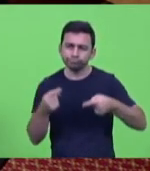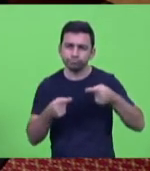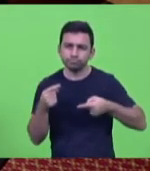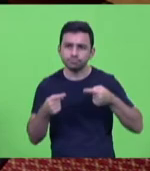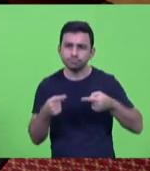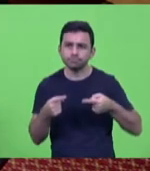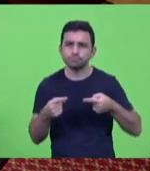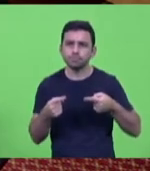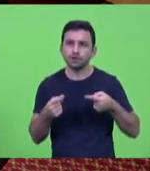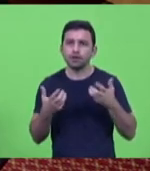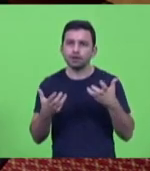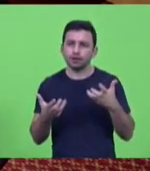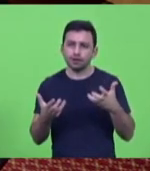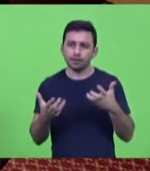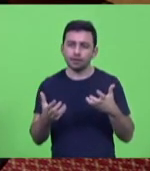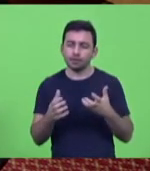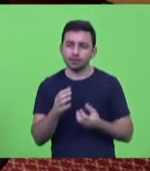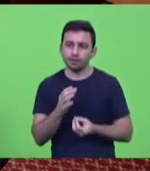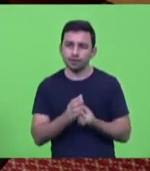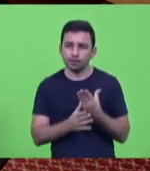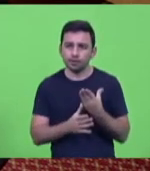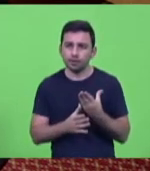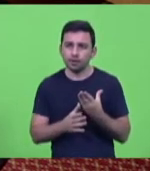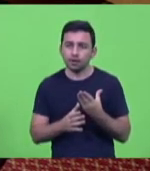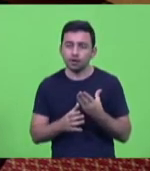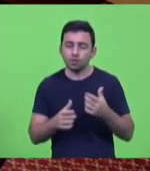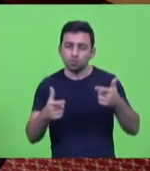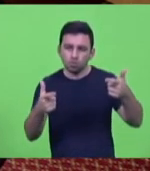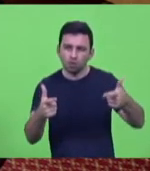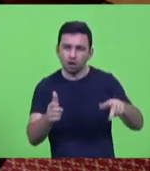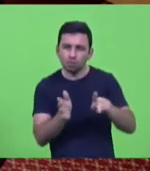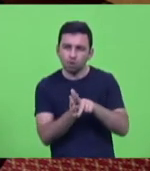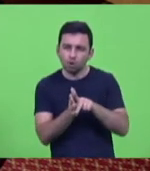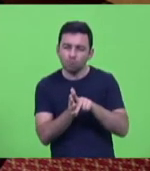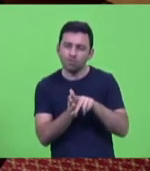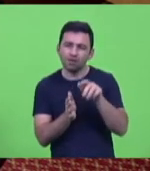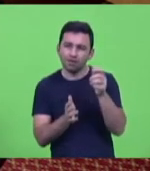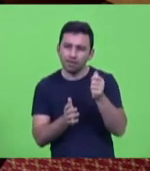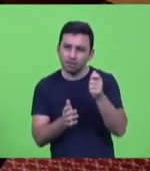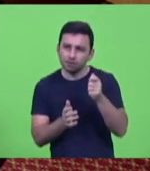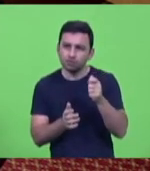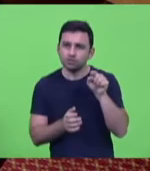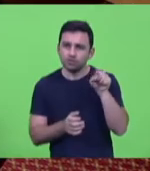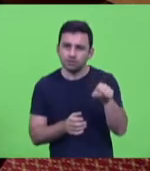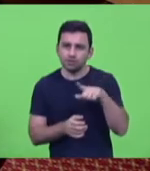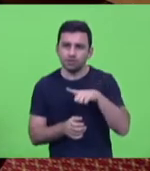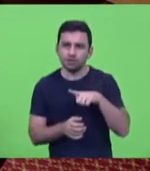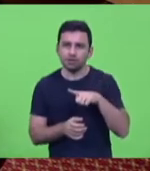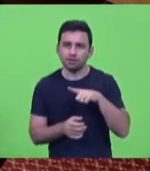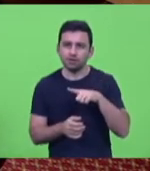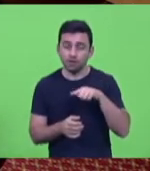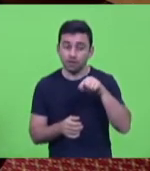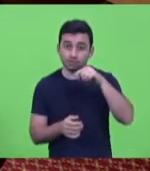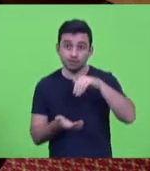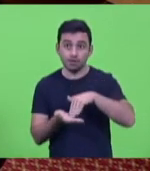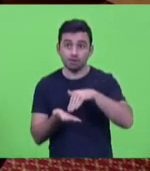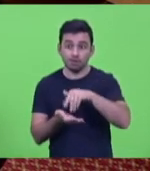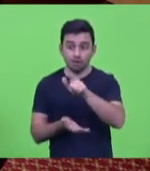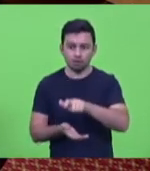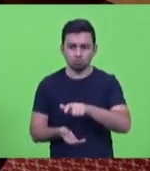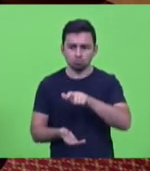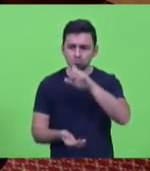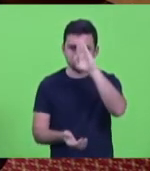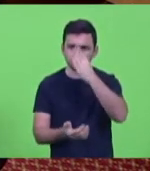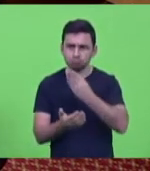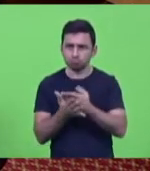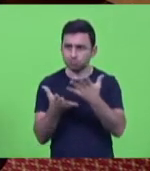que formasse no Grande Oeste o Banco de Leite. E o secretário foi muito confiante com a nossa proposta